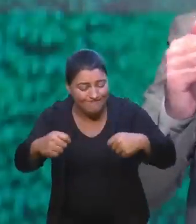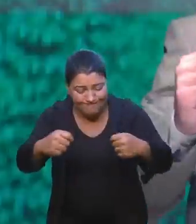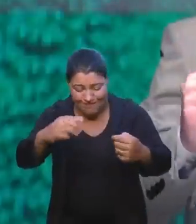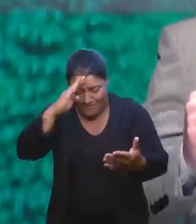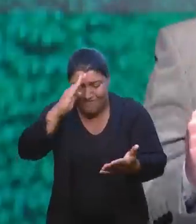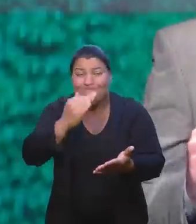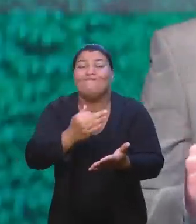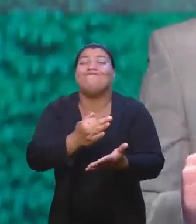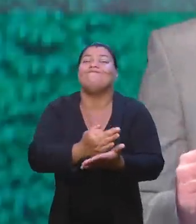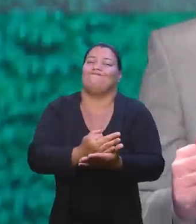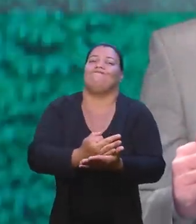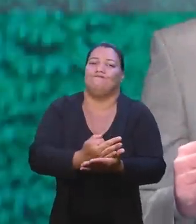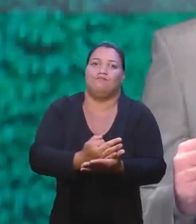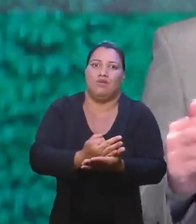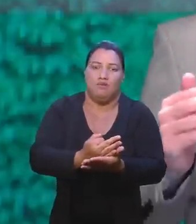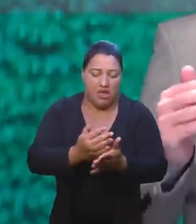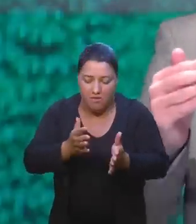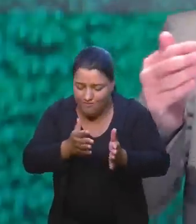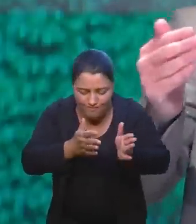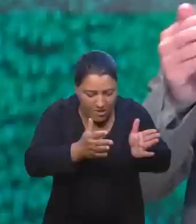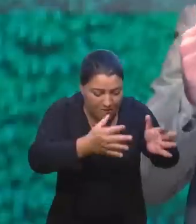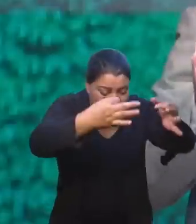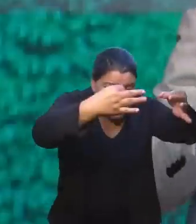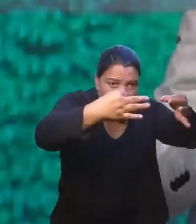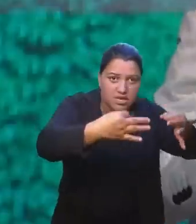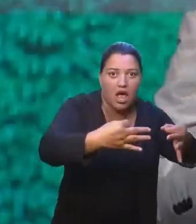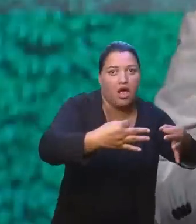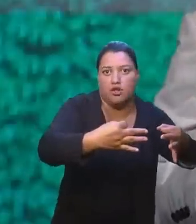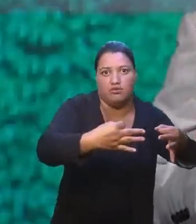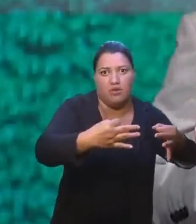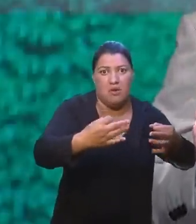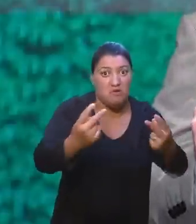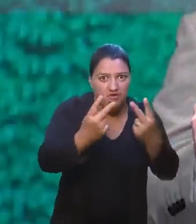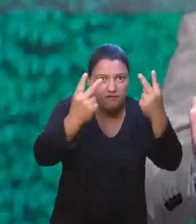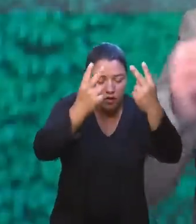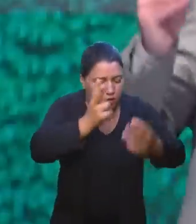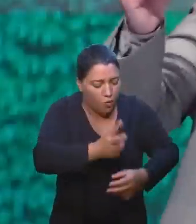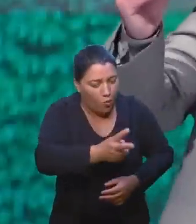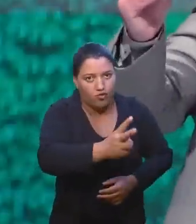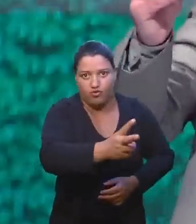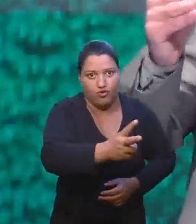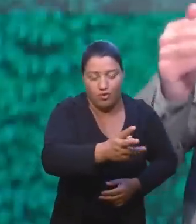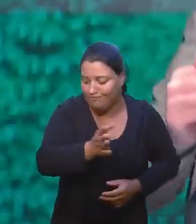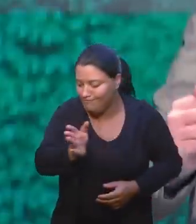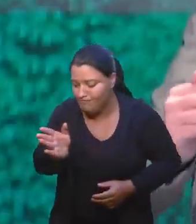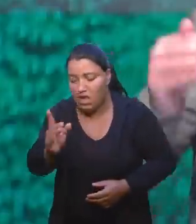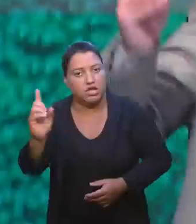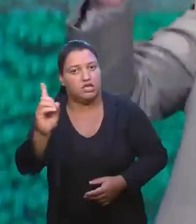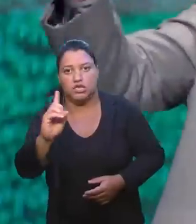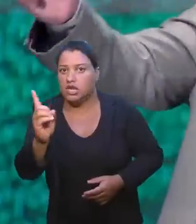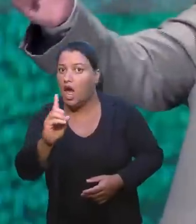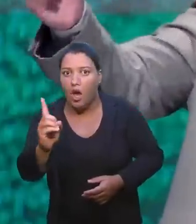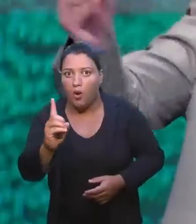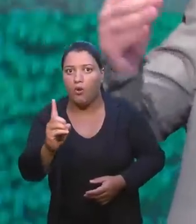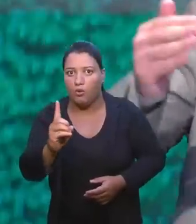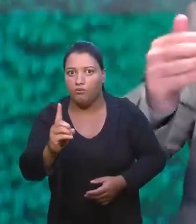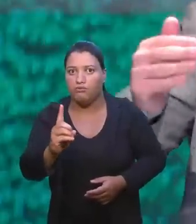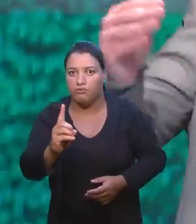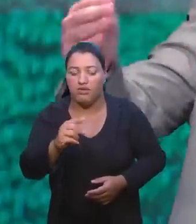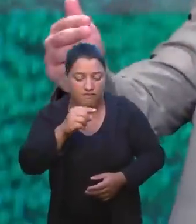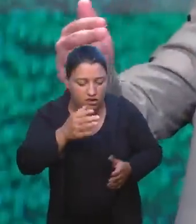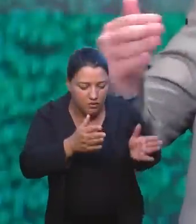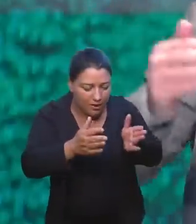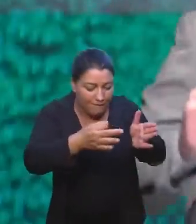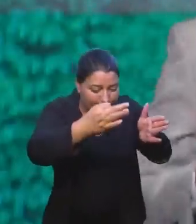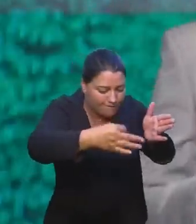não descer a vibração, não descer os valores. Descer do telhado para casa, da montanha,